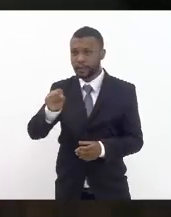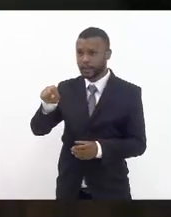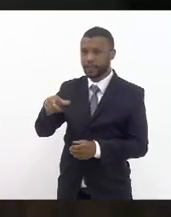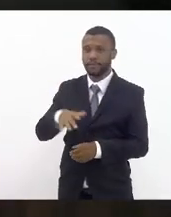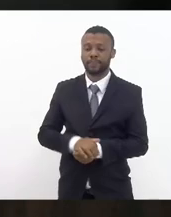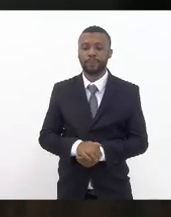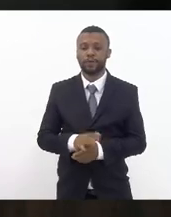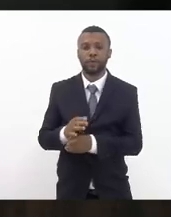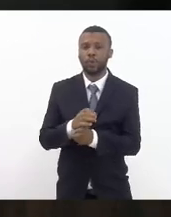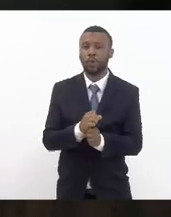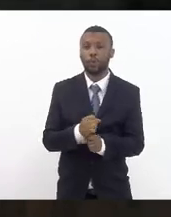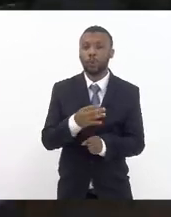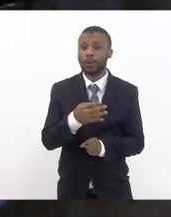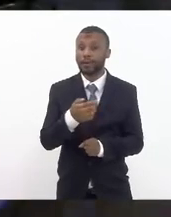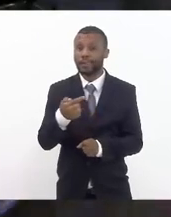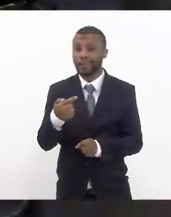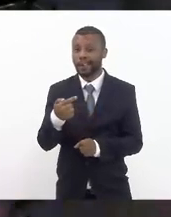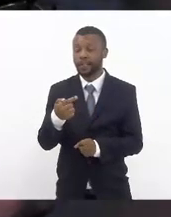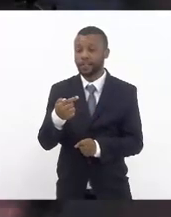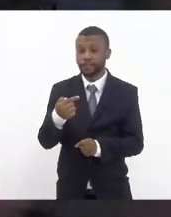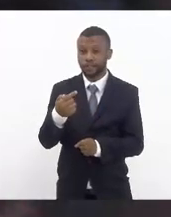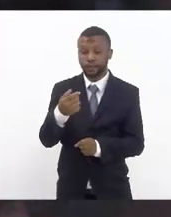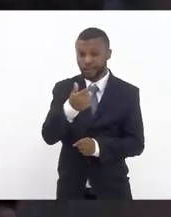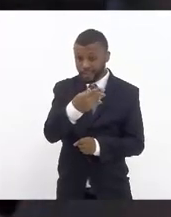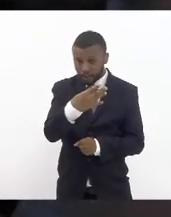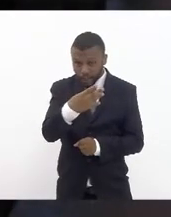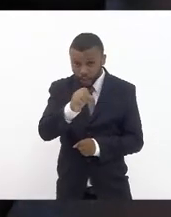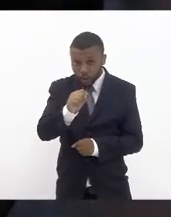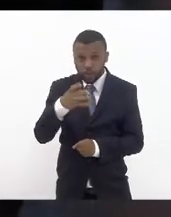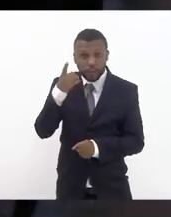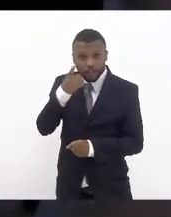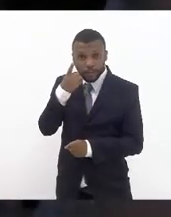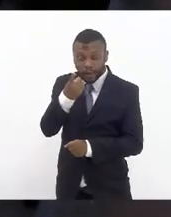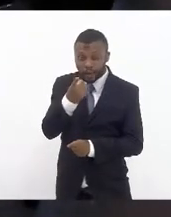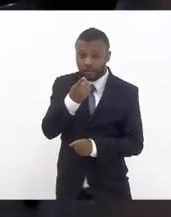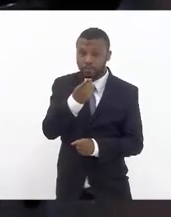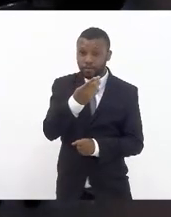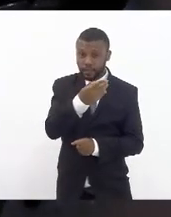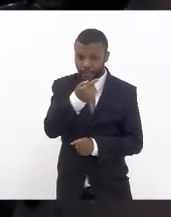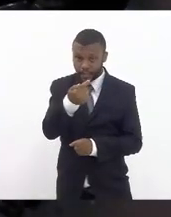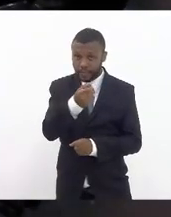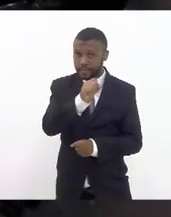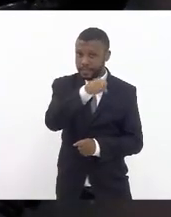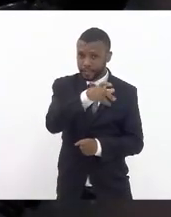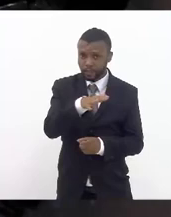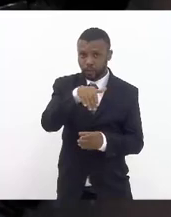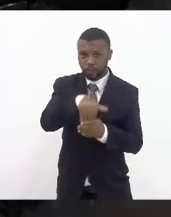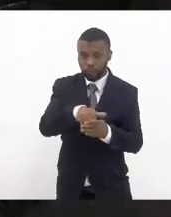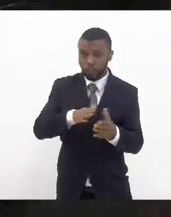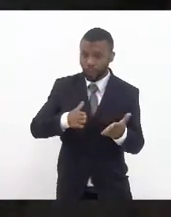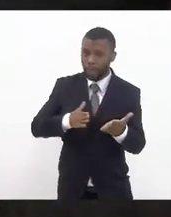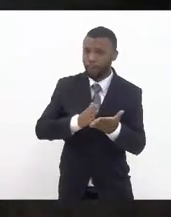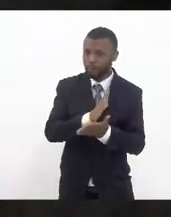Votaram 47 senhores parlamentares, 47 sims. Matéria foi aprovada, vai autógrafo.